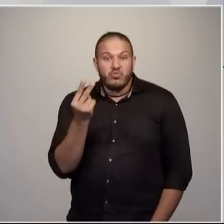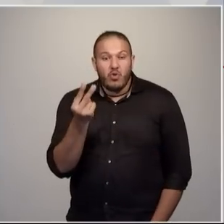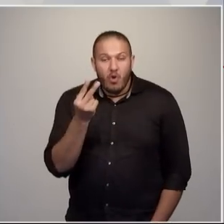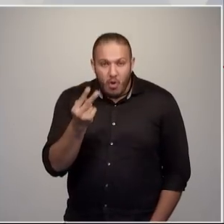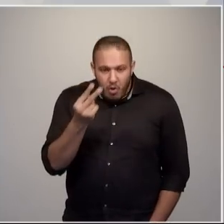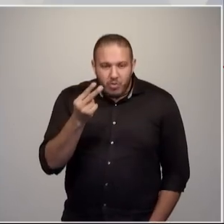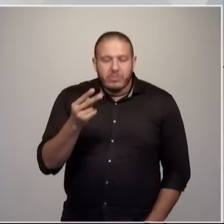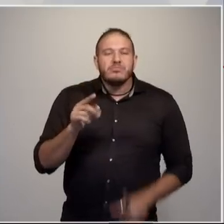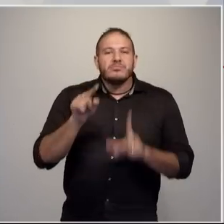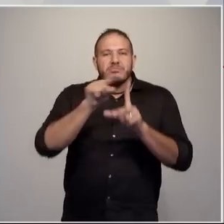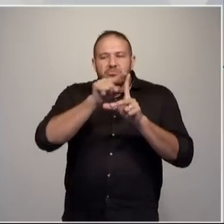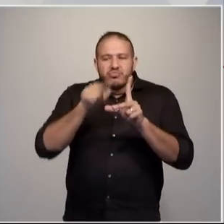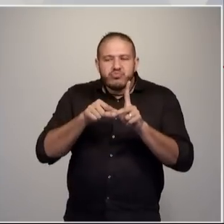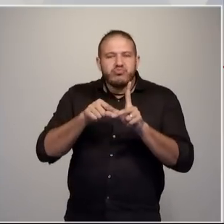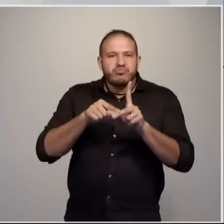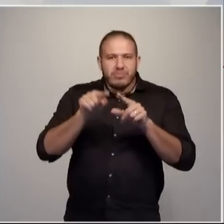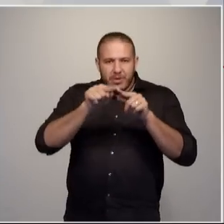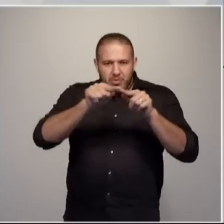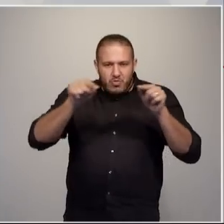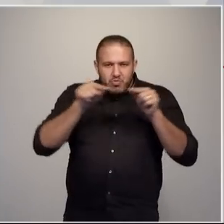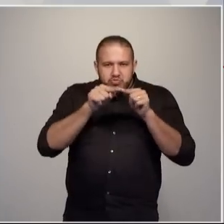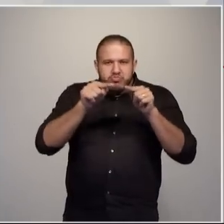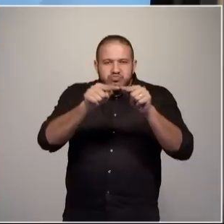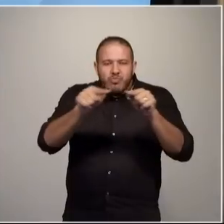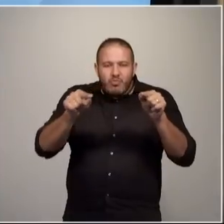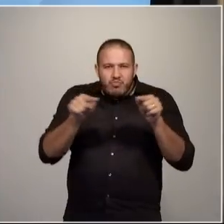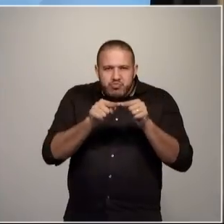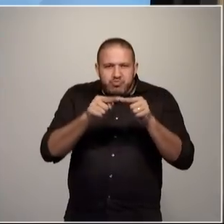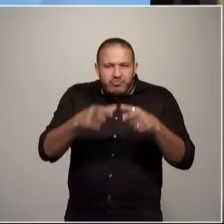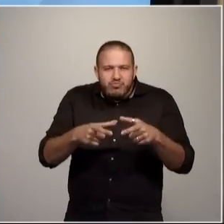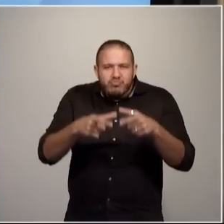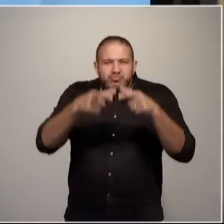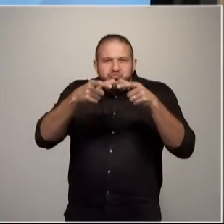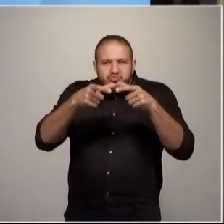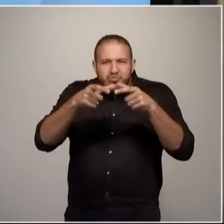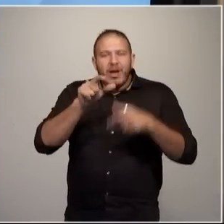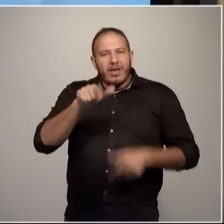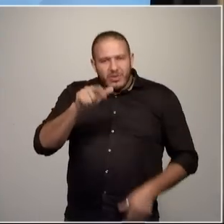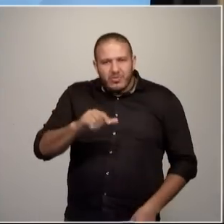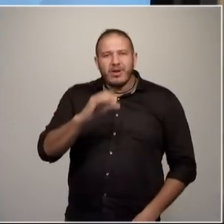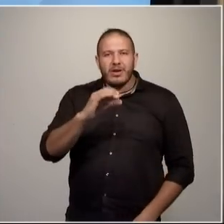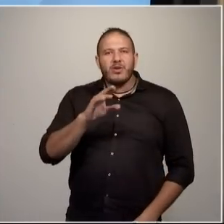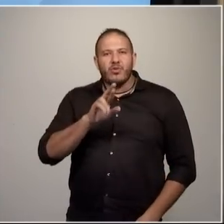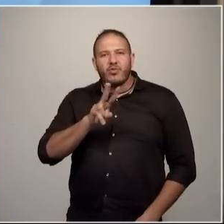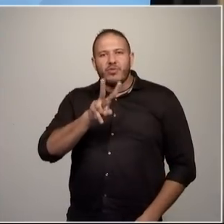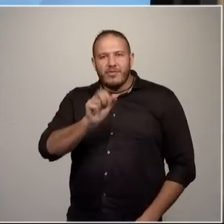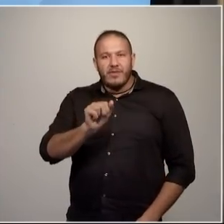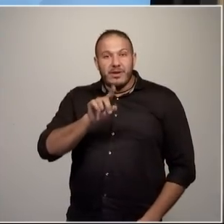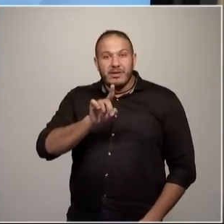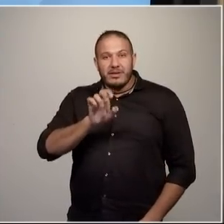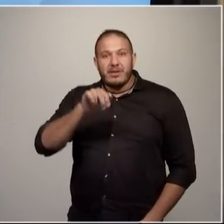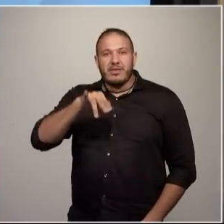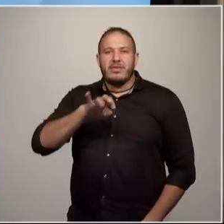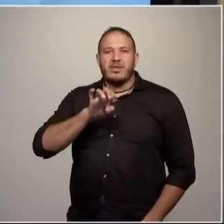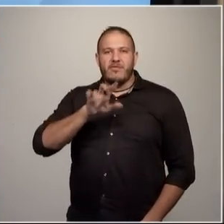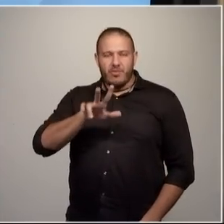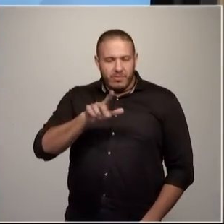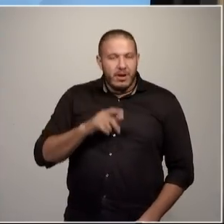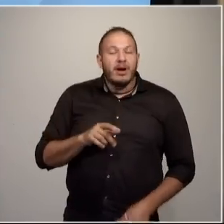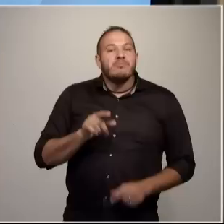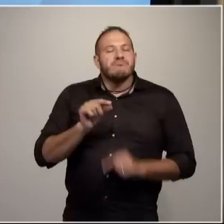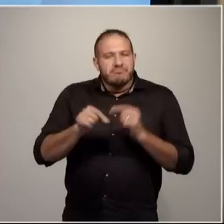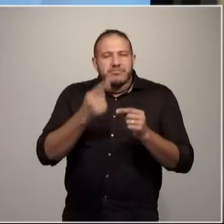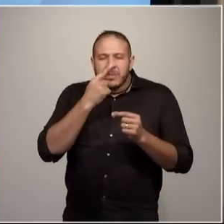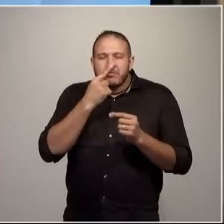função tem o mesmo valor 5. Isso que é a curva de nível. Conjunto dos pontos onde a função tem um certo